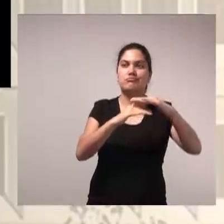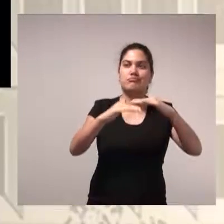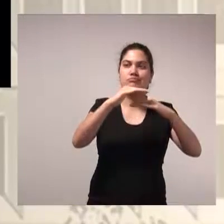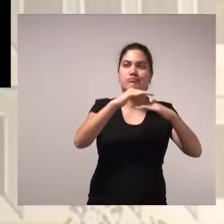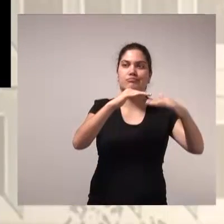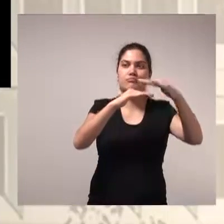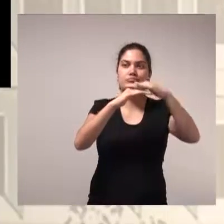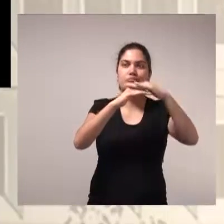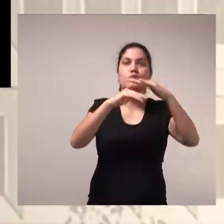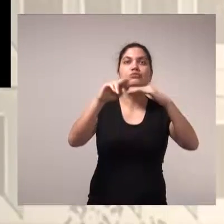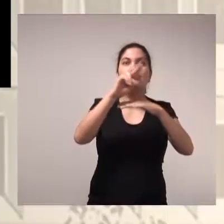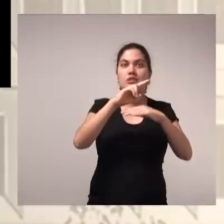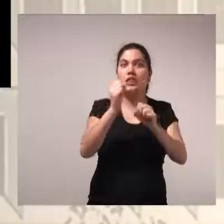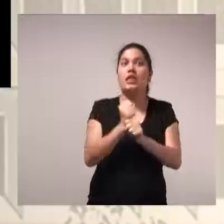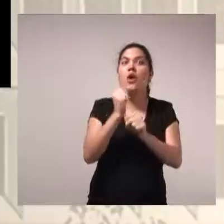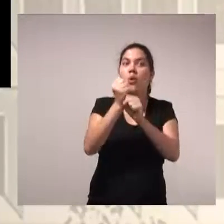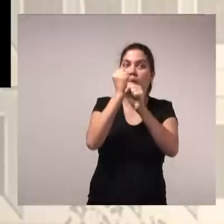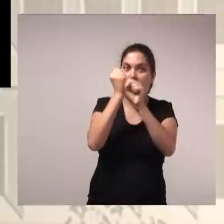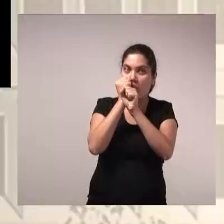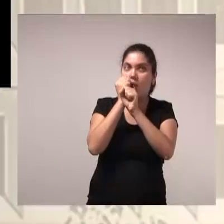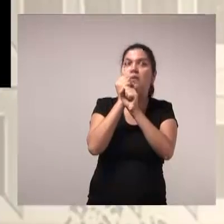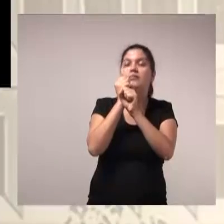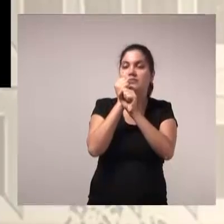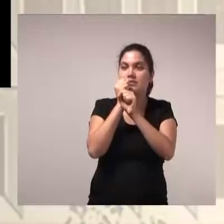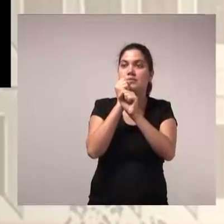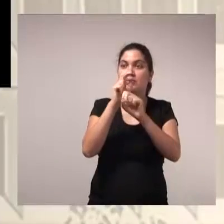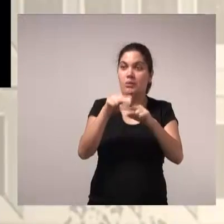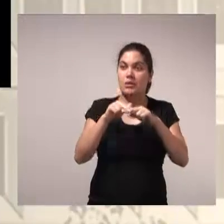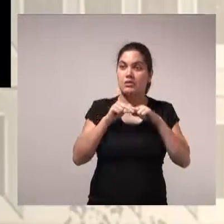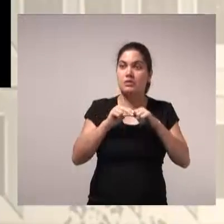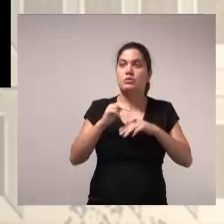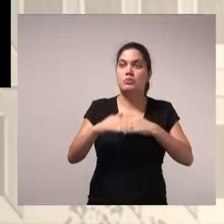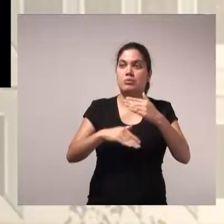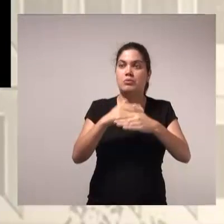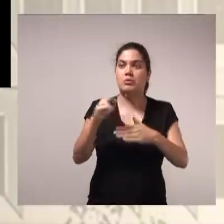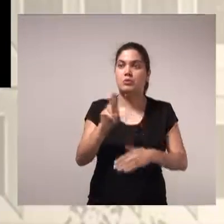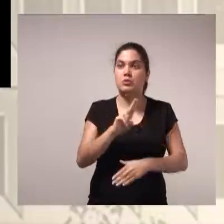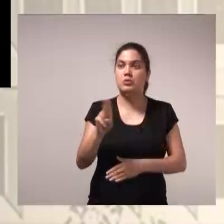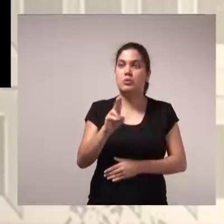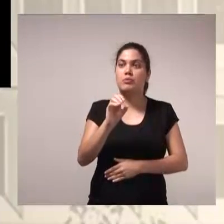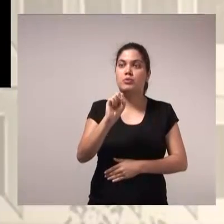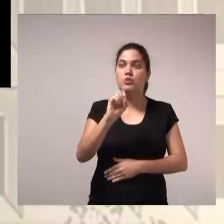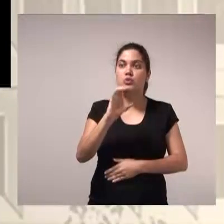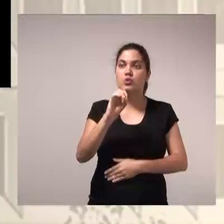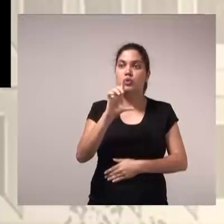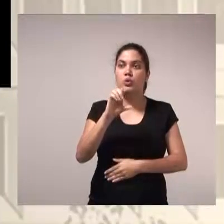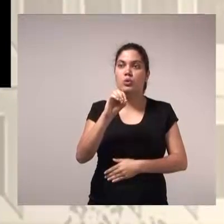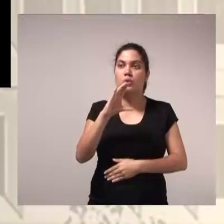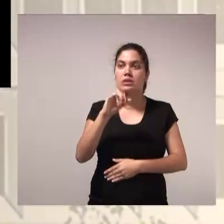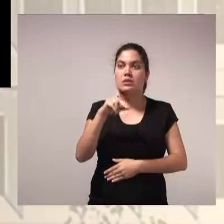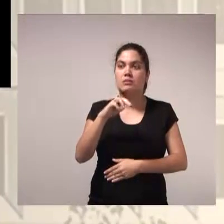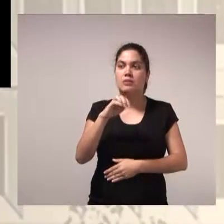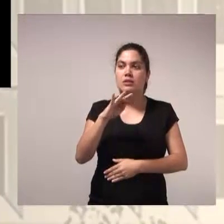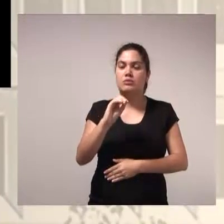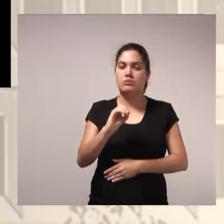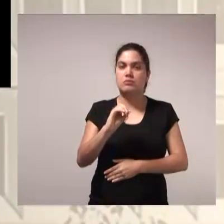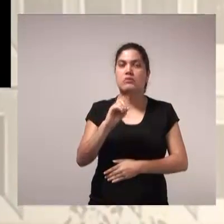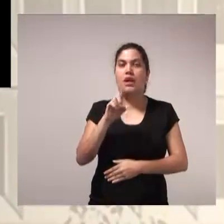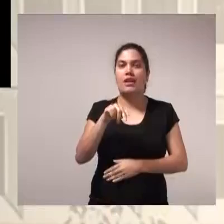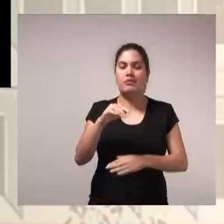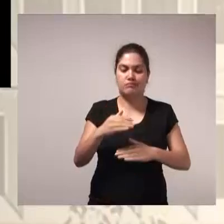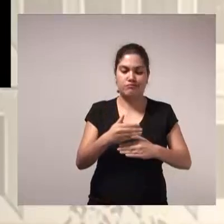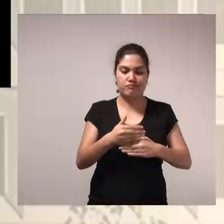feitos na obra, através de um processo chamado de solo-cimento. O que é o solo-cimento? É fazer o